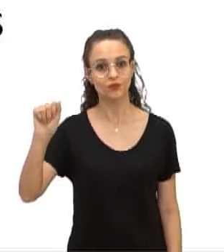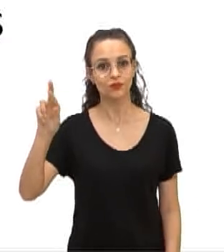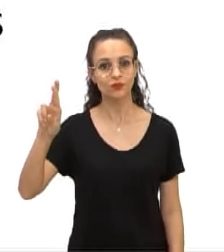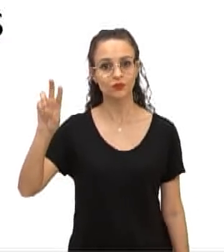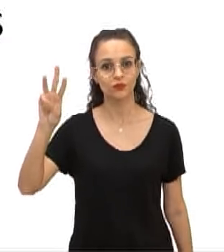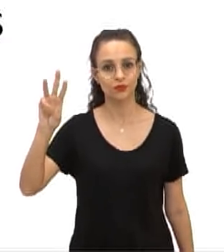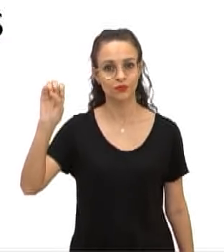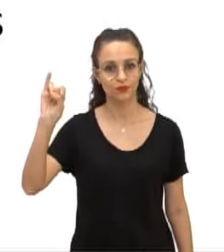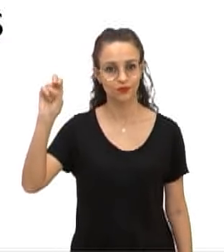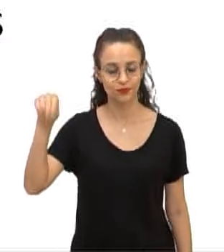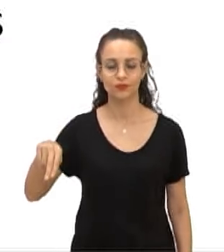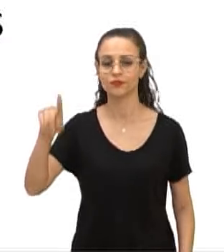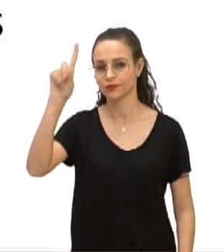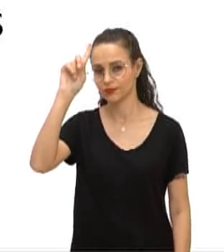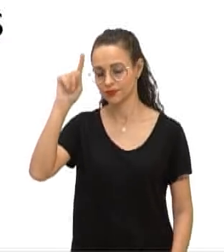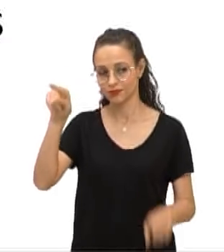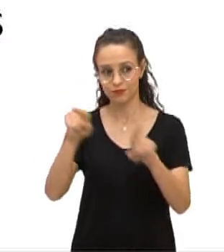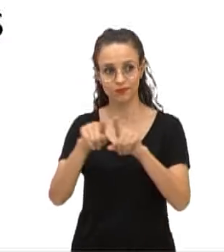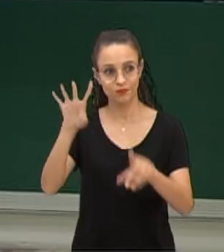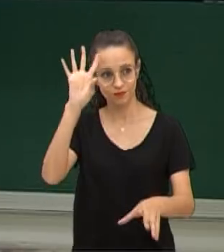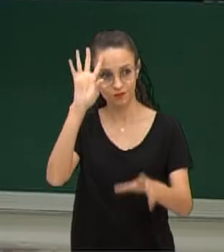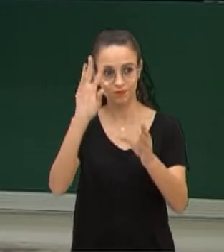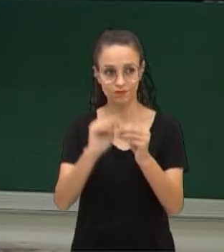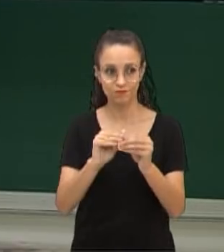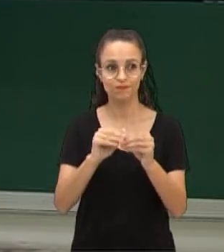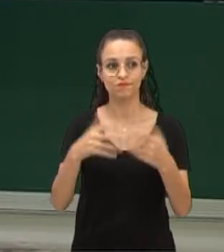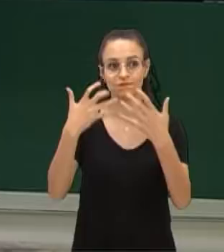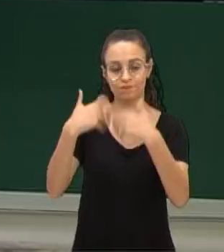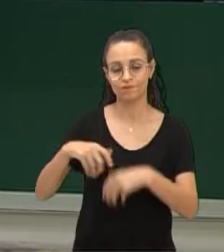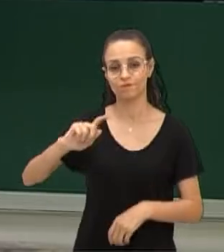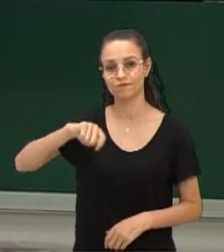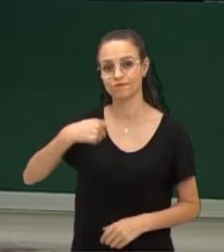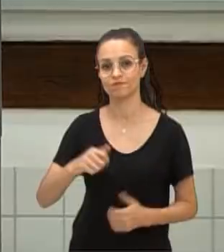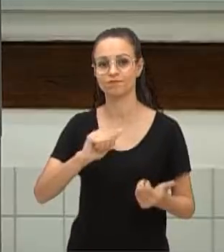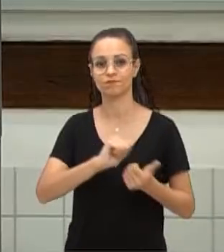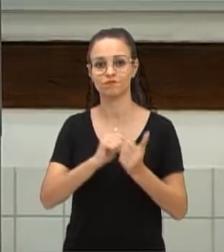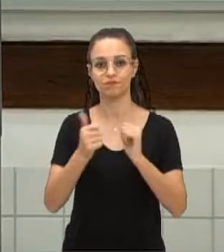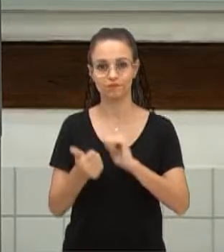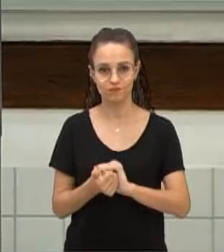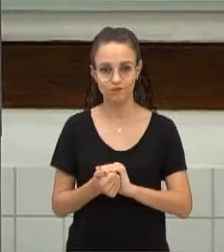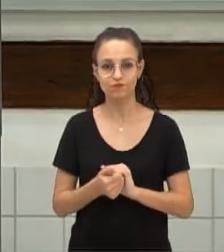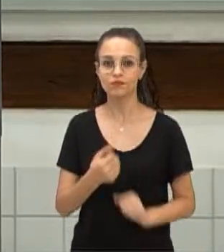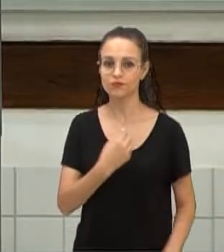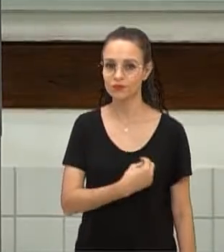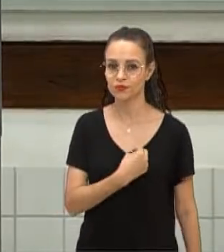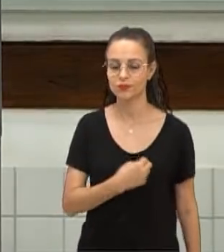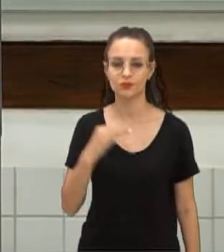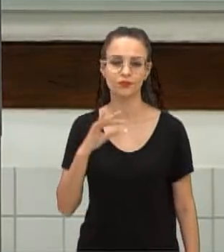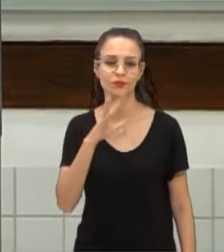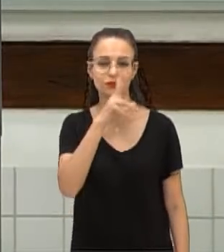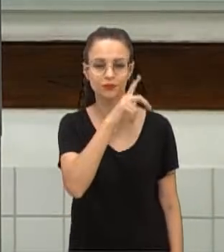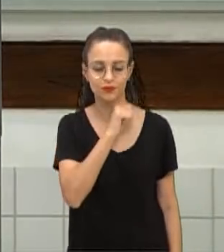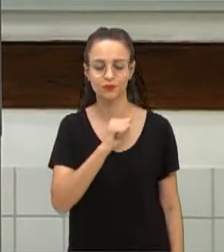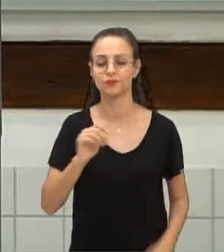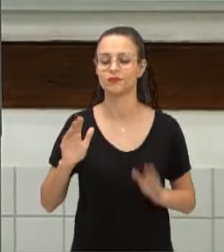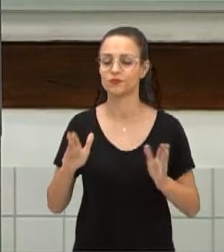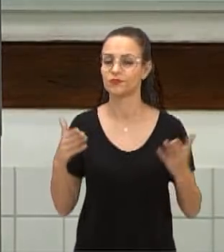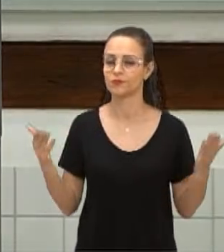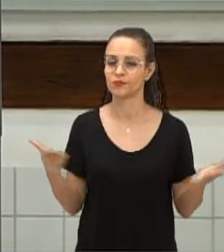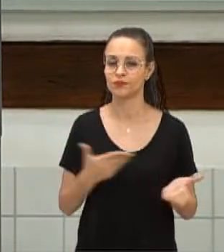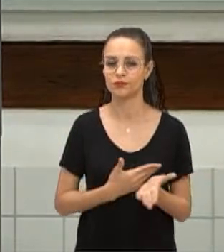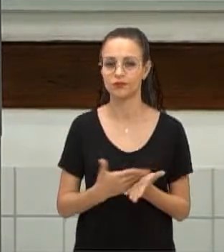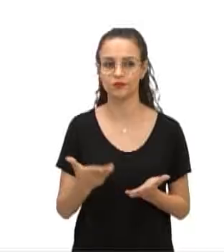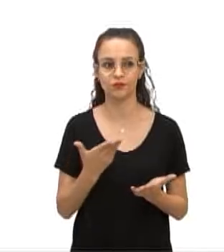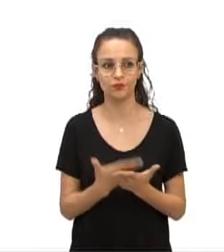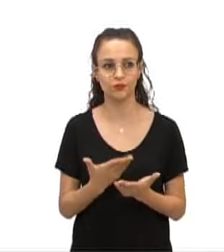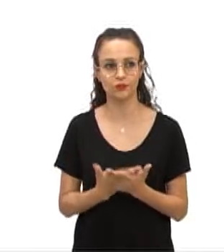processo de adaptação dos seres vivos. Beleza? Vamos lá. Vamos começar essa aula, como normalmente eu faço.